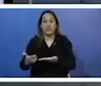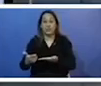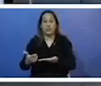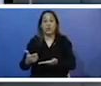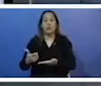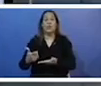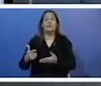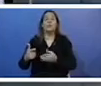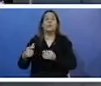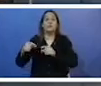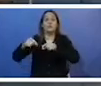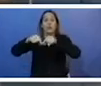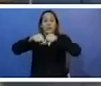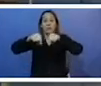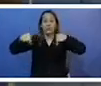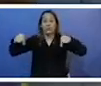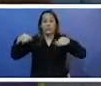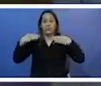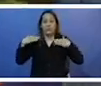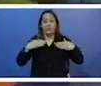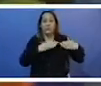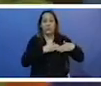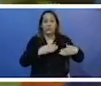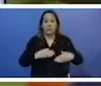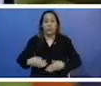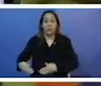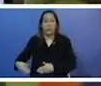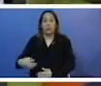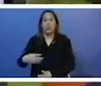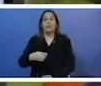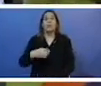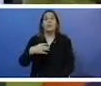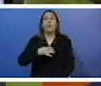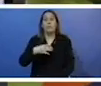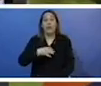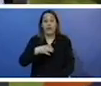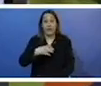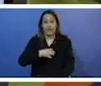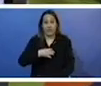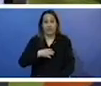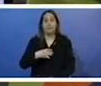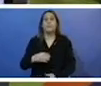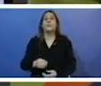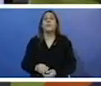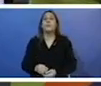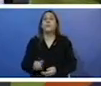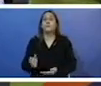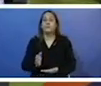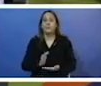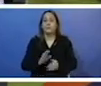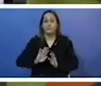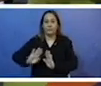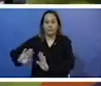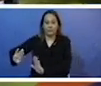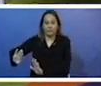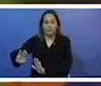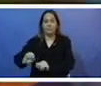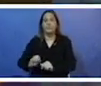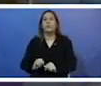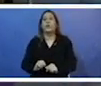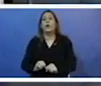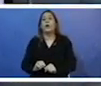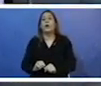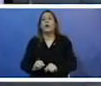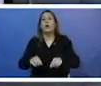Santana, Bahia, 2019. Onde os folhetos de cordel nessas imagens estão